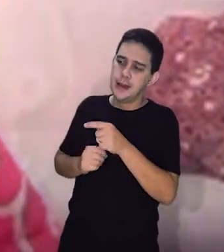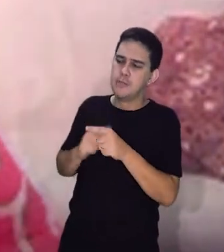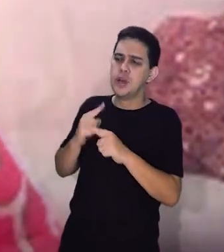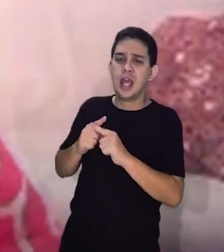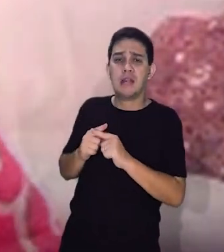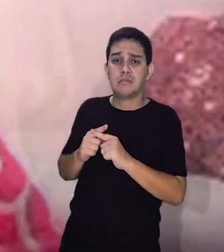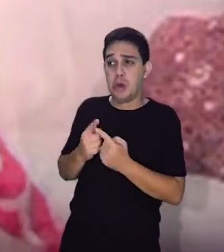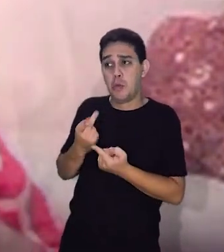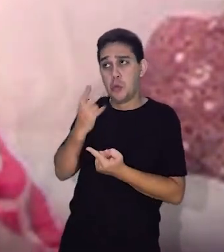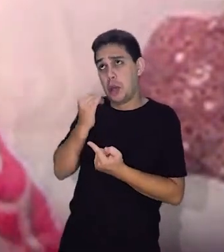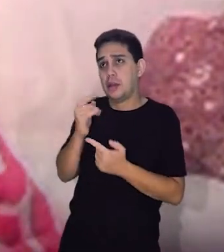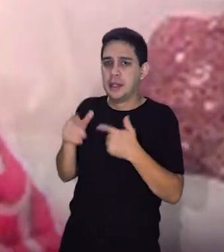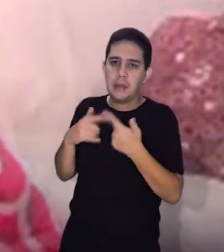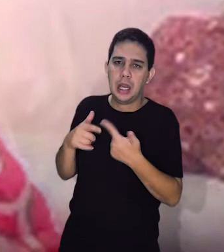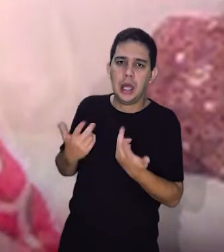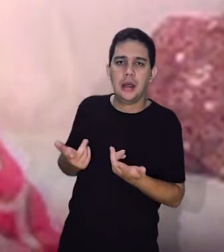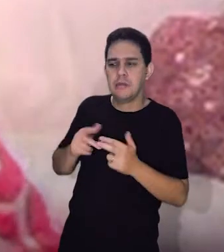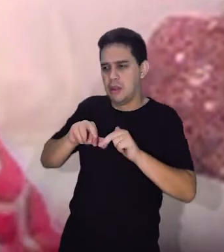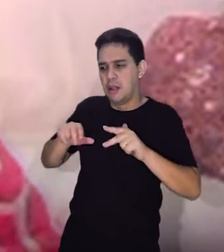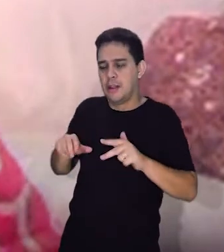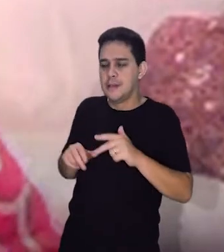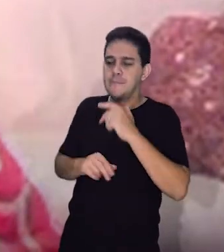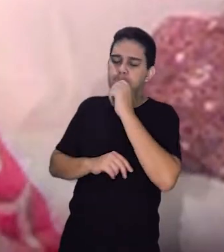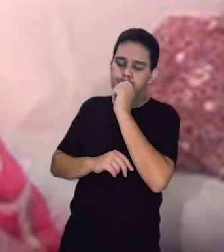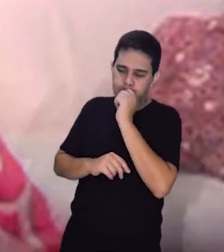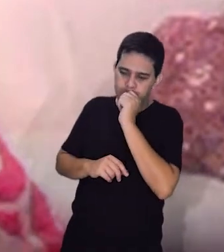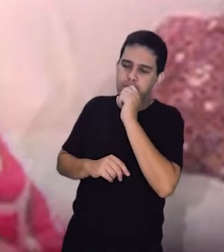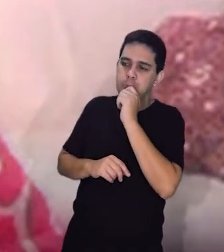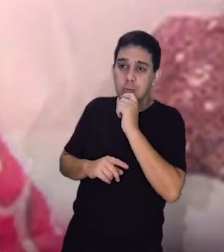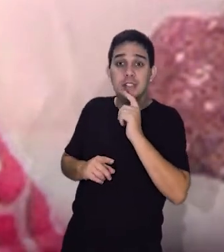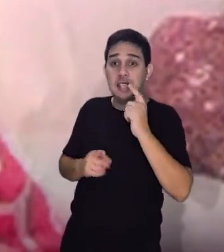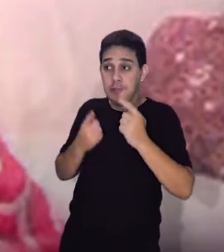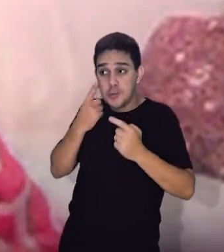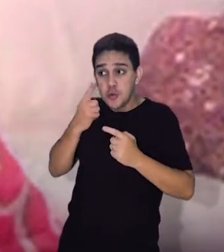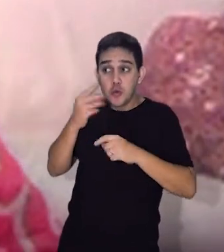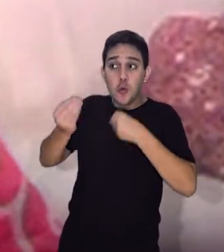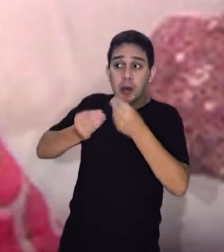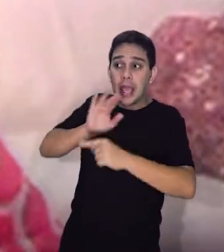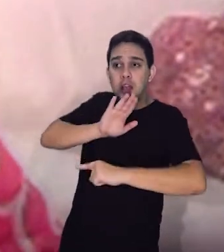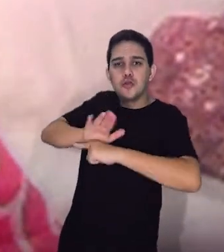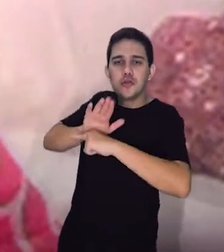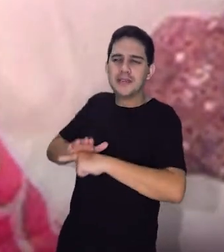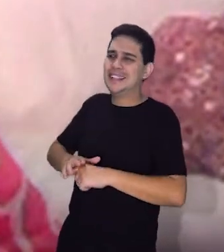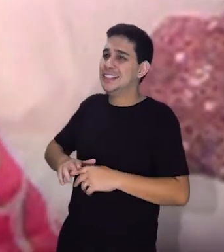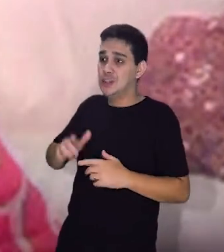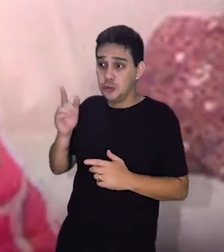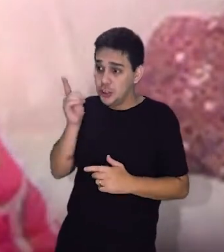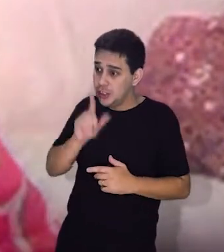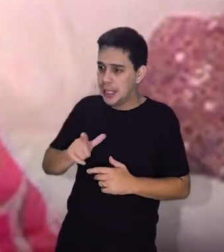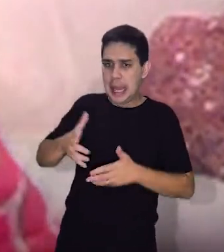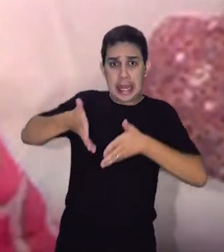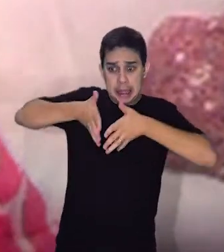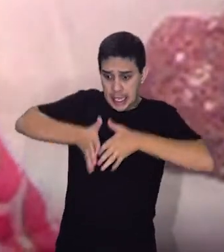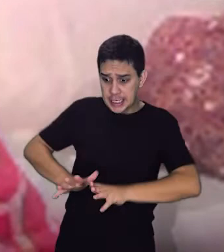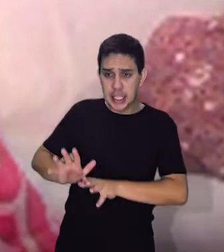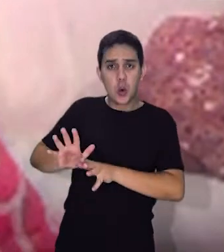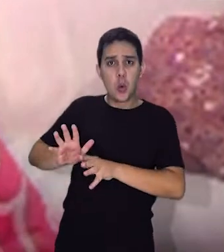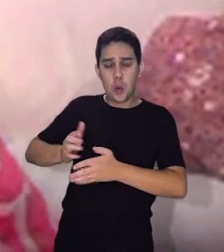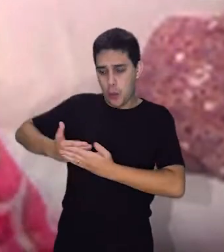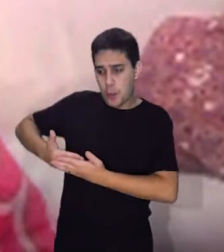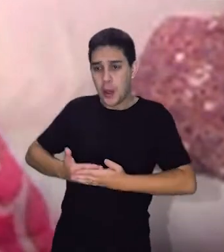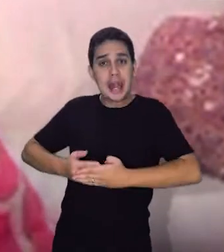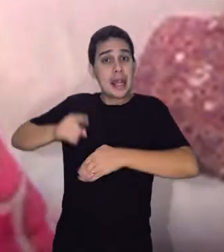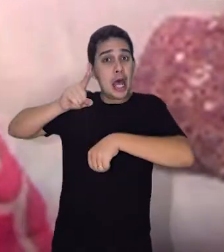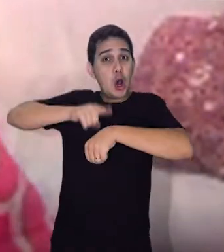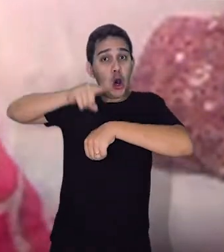ajustar e reduzir ao máximo, assim, deixando o subregistro, assim, e reduzindo ao máximo. O que a gente